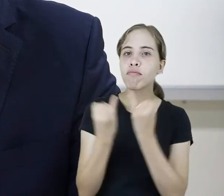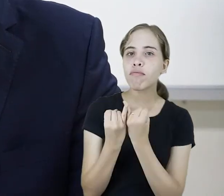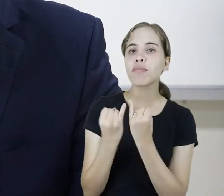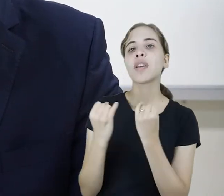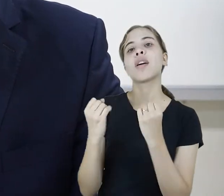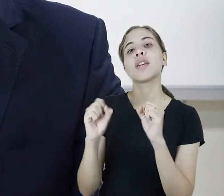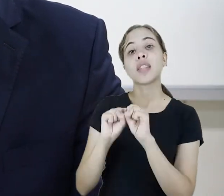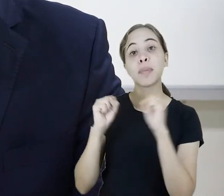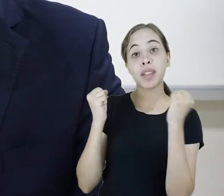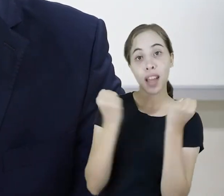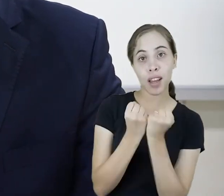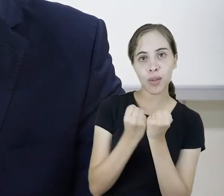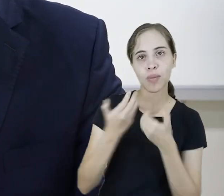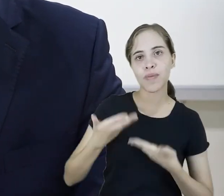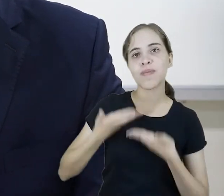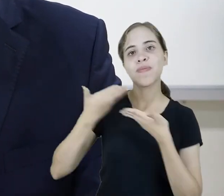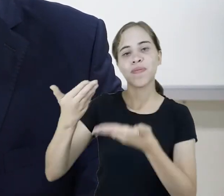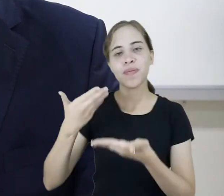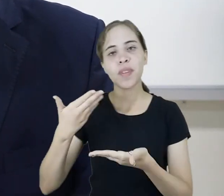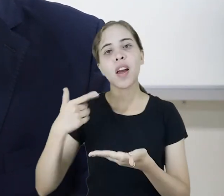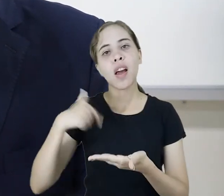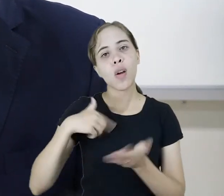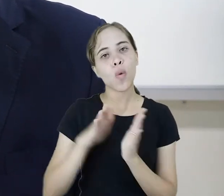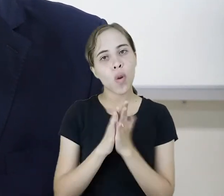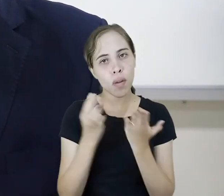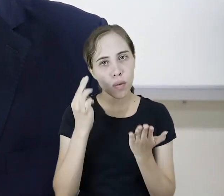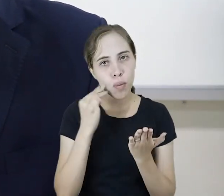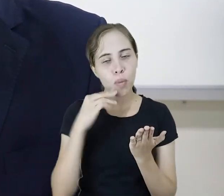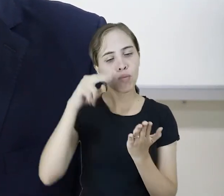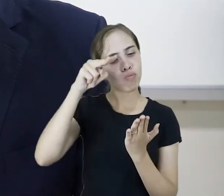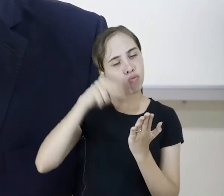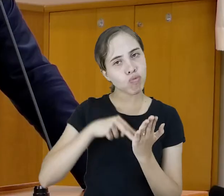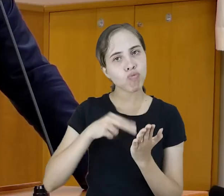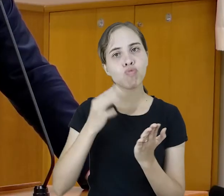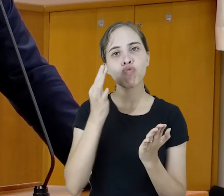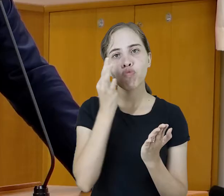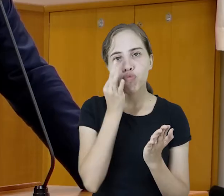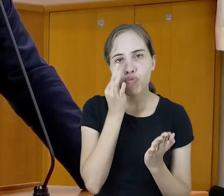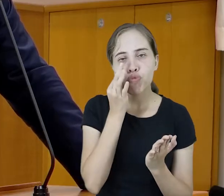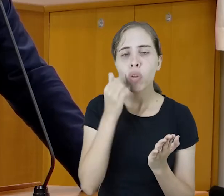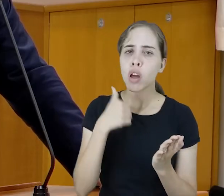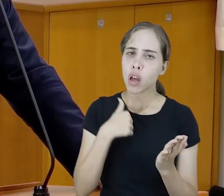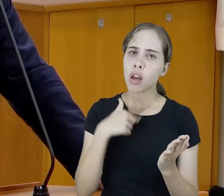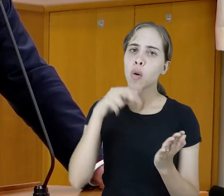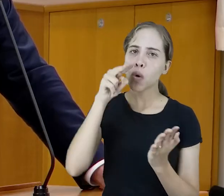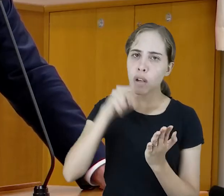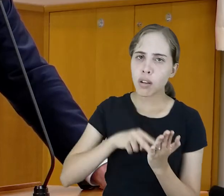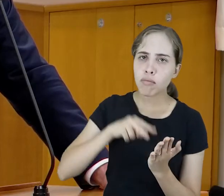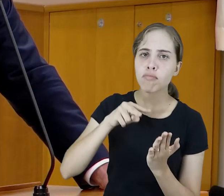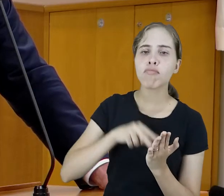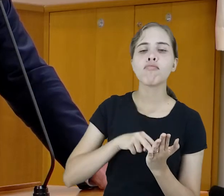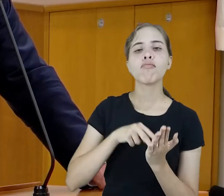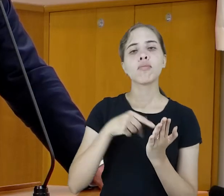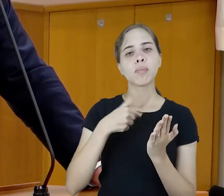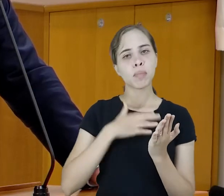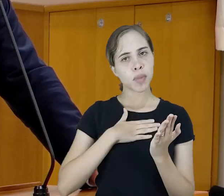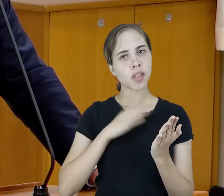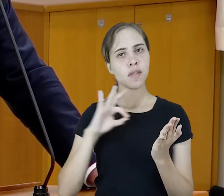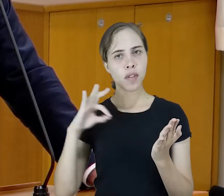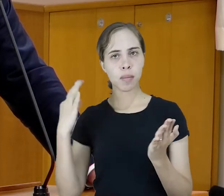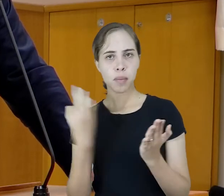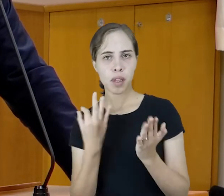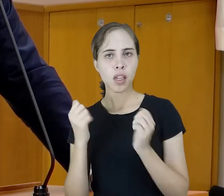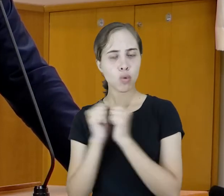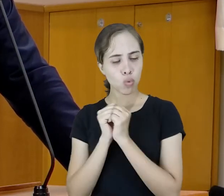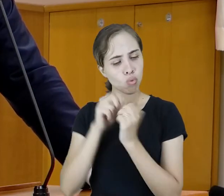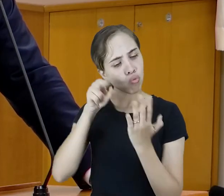convidou para ler o livro de Mórmon, pessoalmente. Eu leía o livro de Mórmon com minha família por